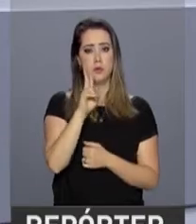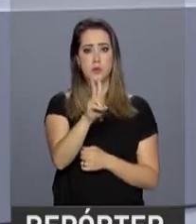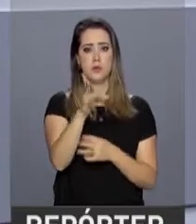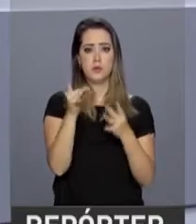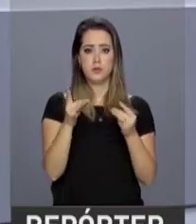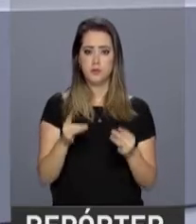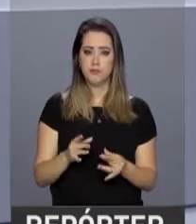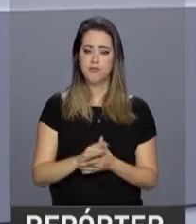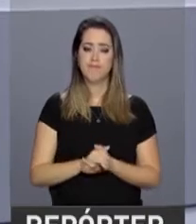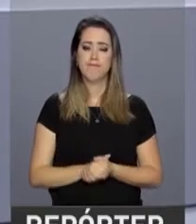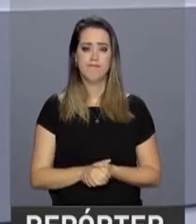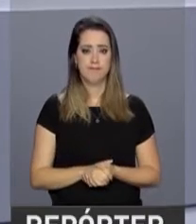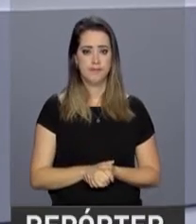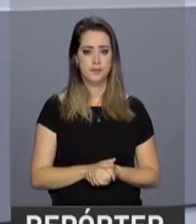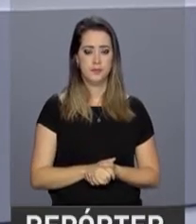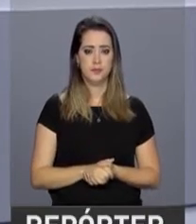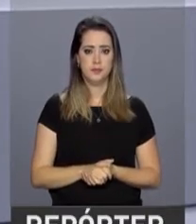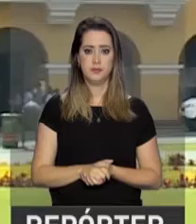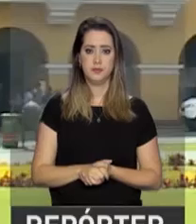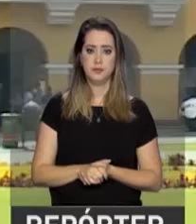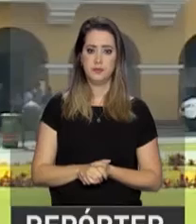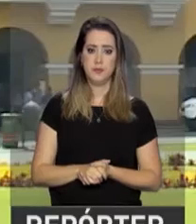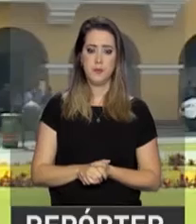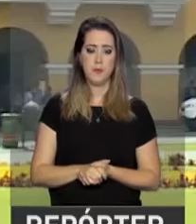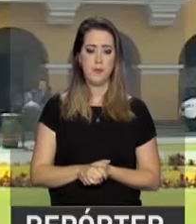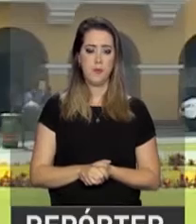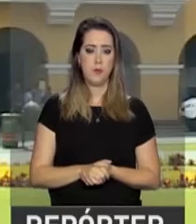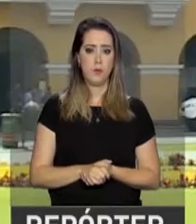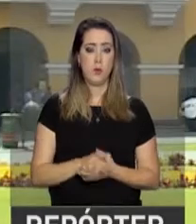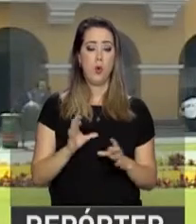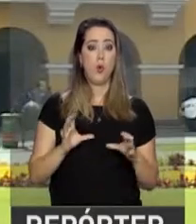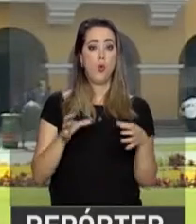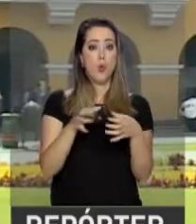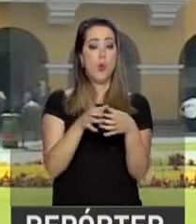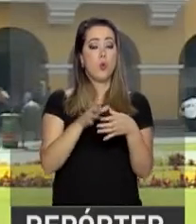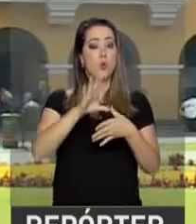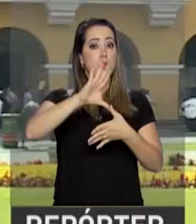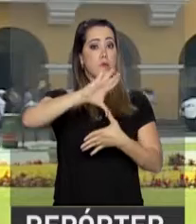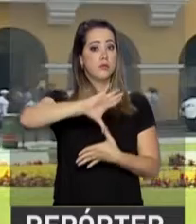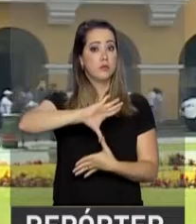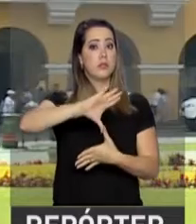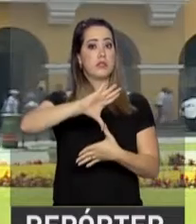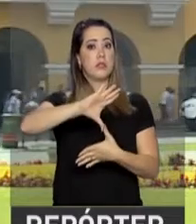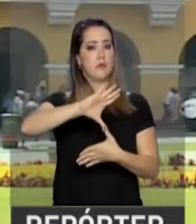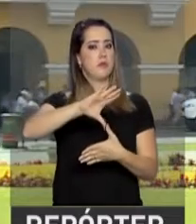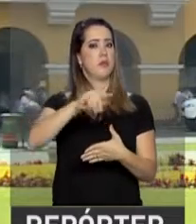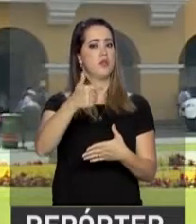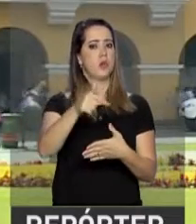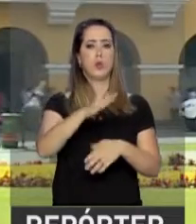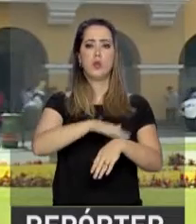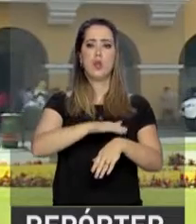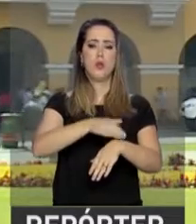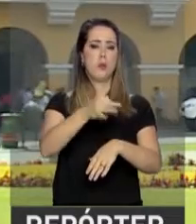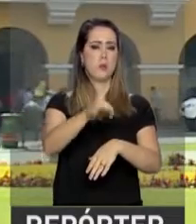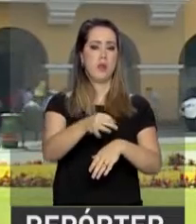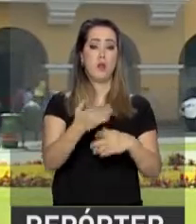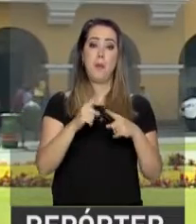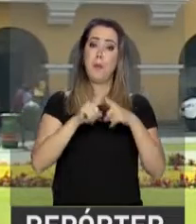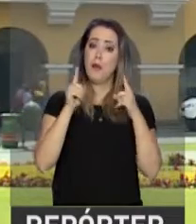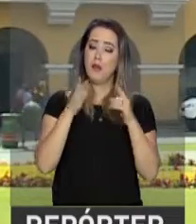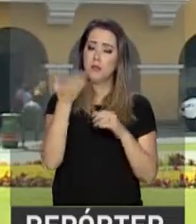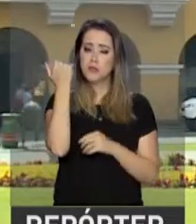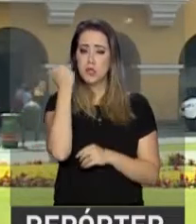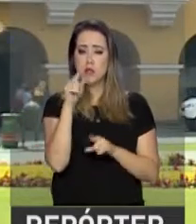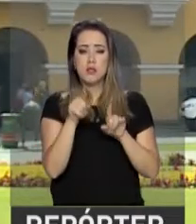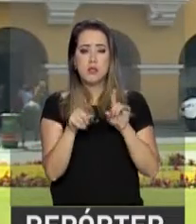alguns detalhes do encontro a cúpula das américas não têm uma periodicidade definida a